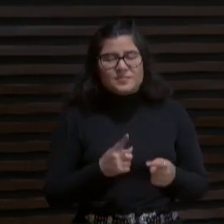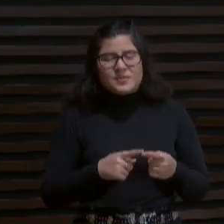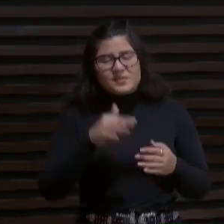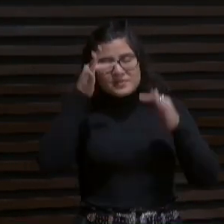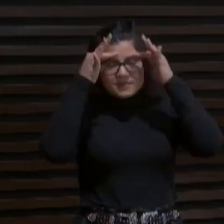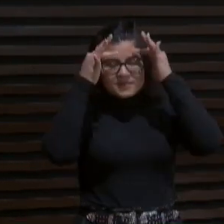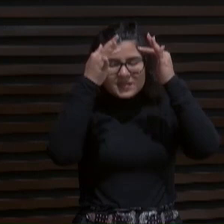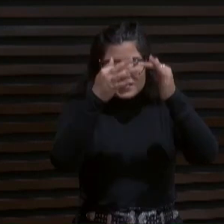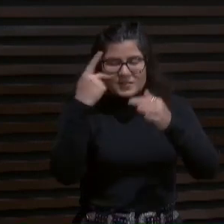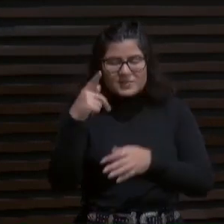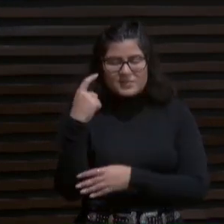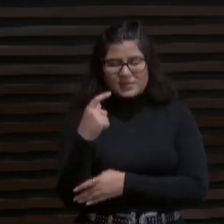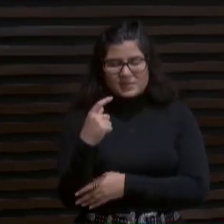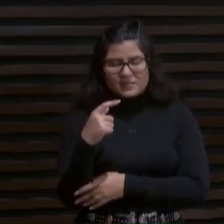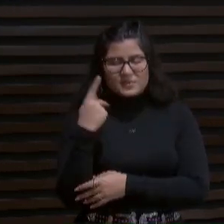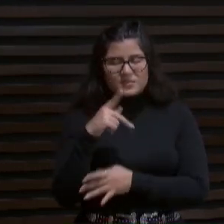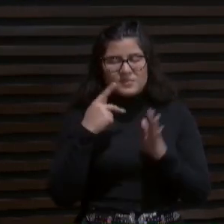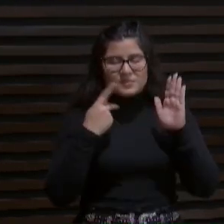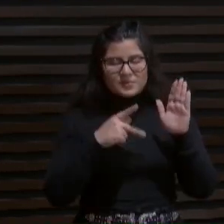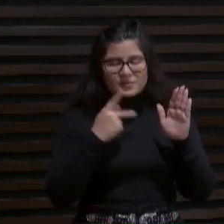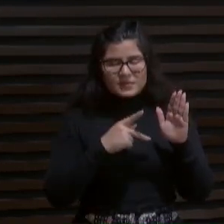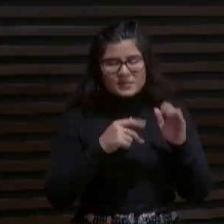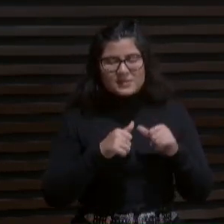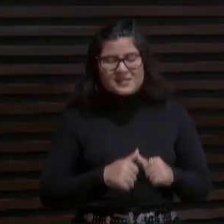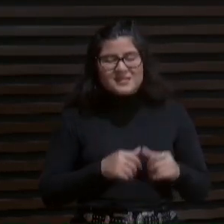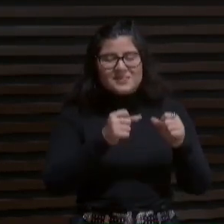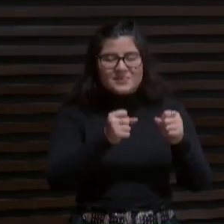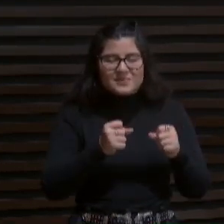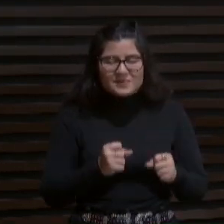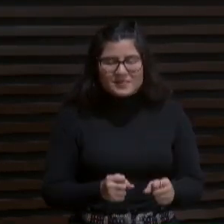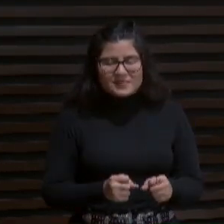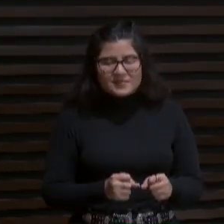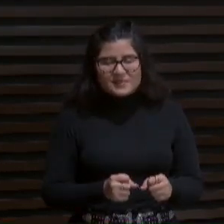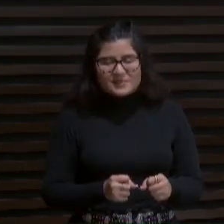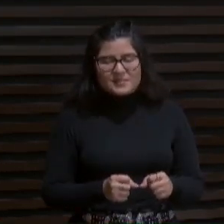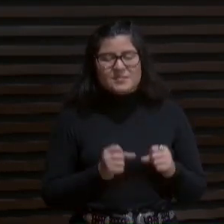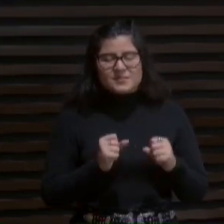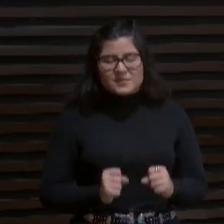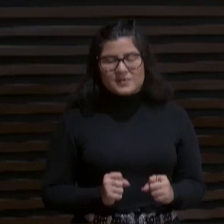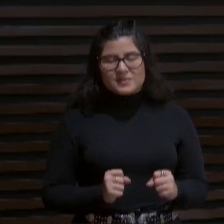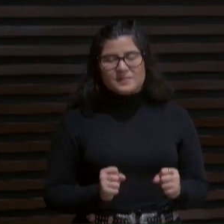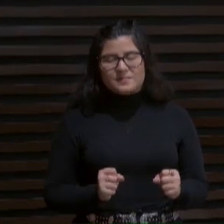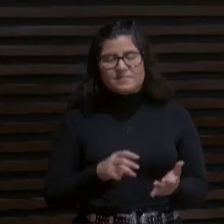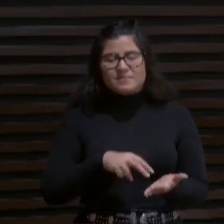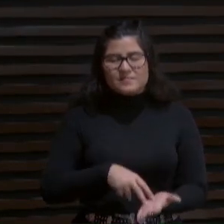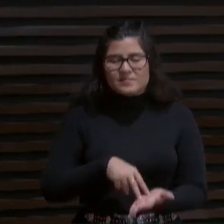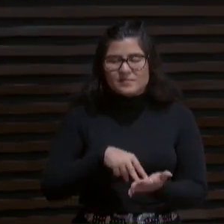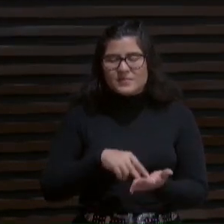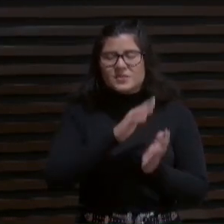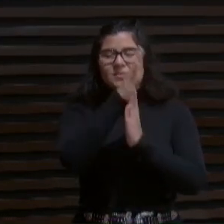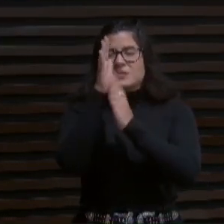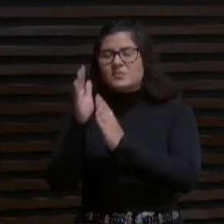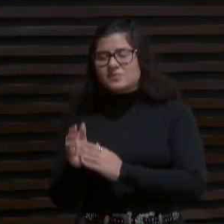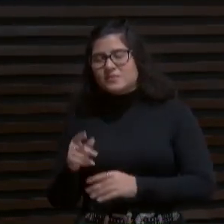à sua palavra, à sua promessa, e esta é poderosa, e a ela nós podemos nos apegar. Nós louvamos o teu nome com